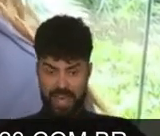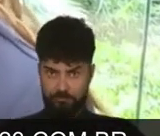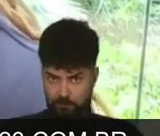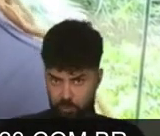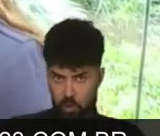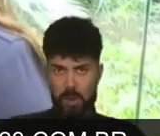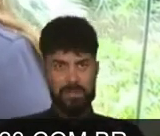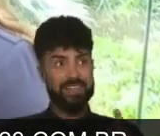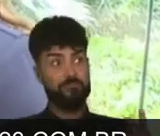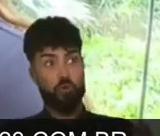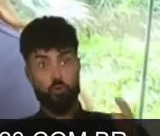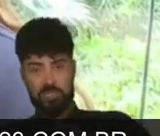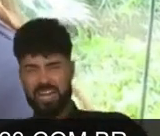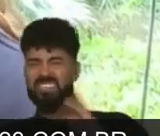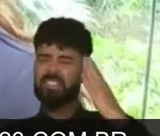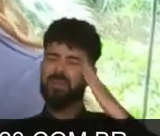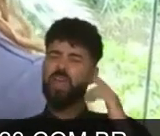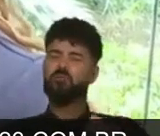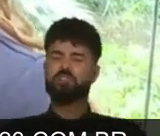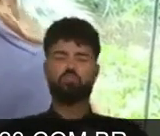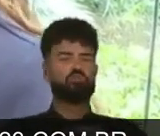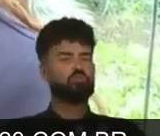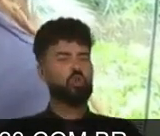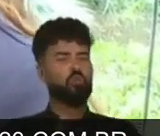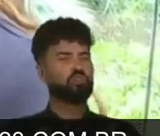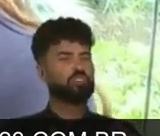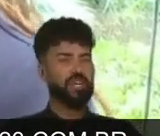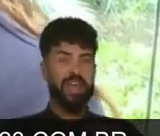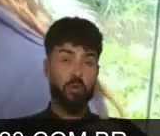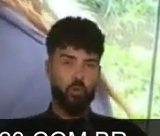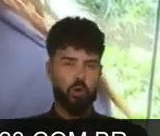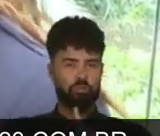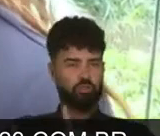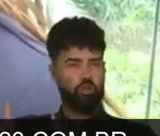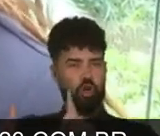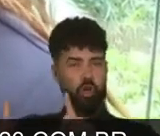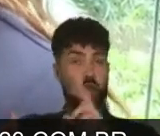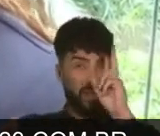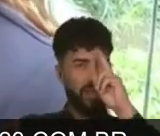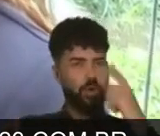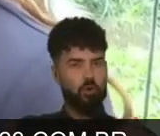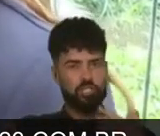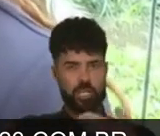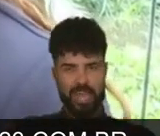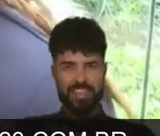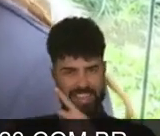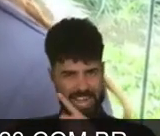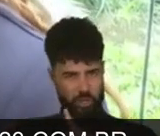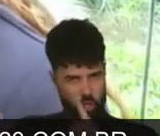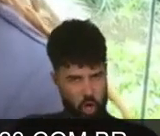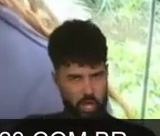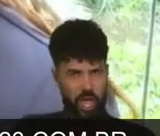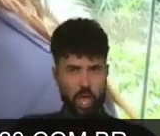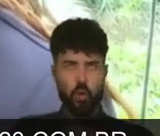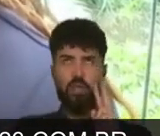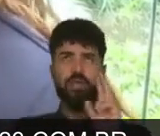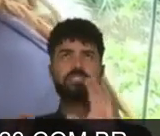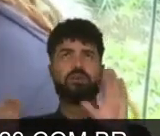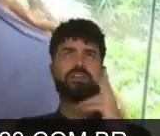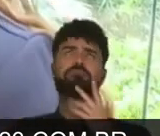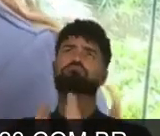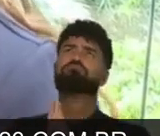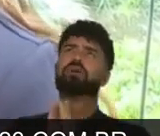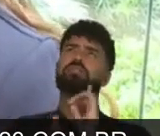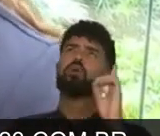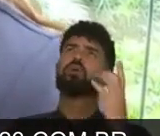com a certeza de que eu fiz tudo que eu podia sabe assim como foi em Tóquio Eu lembro quando eu pisei na na Vila aí eu falei Deus eu quero sair daqui mais feliz